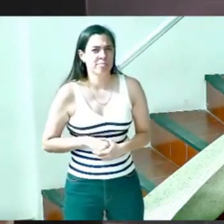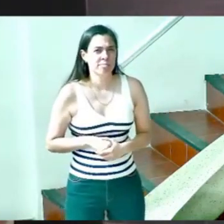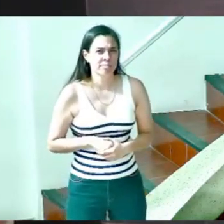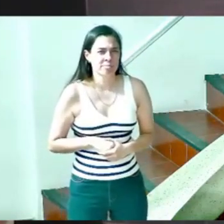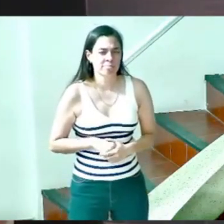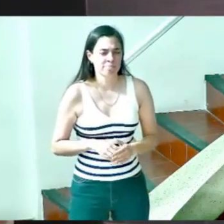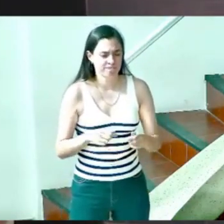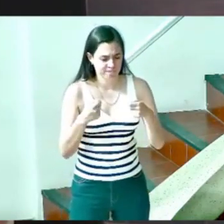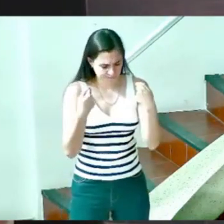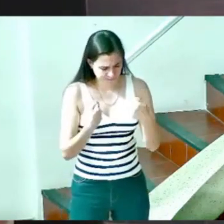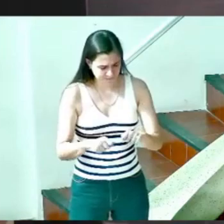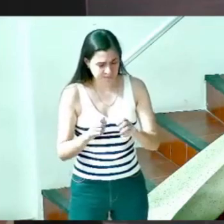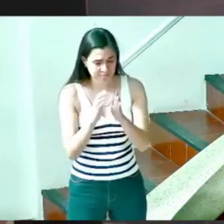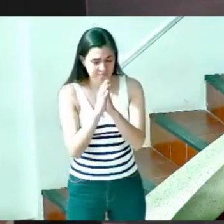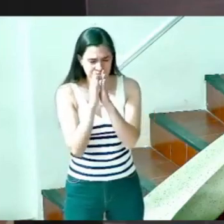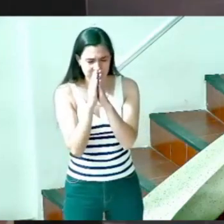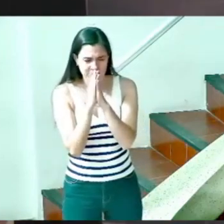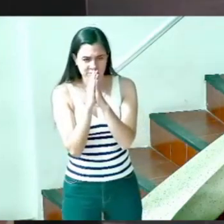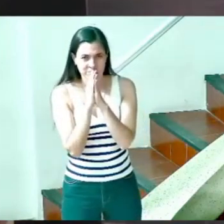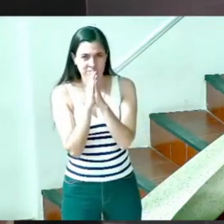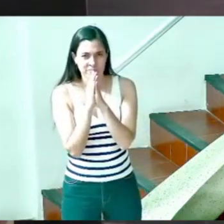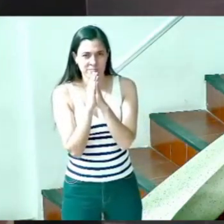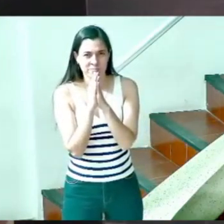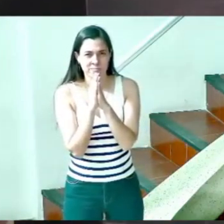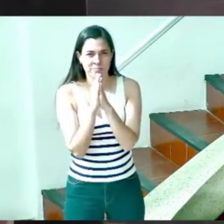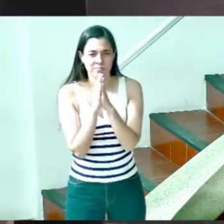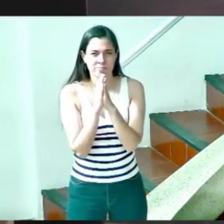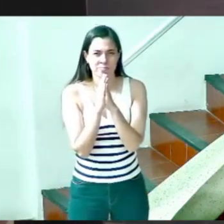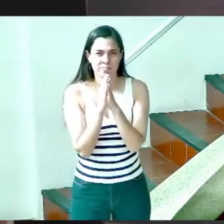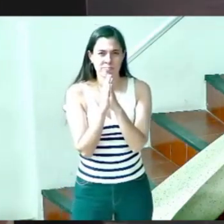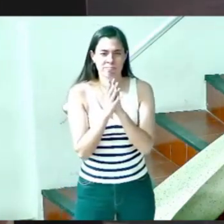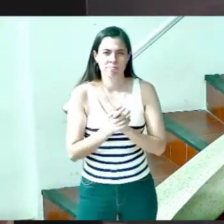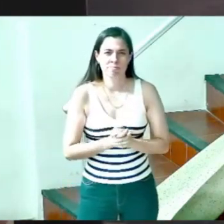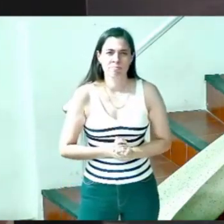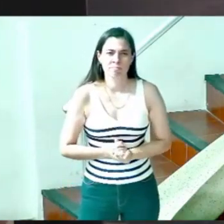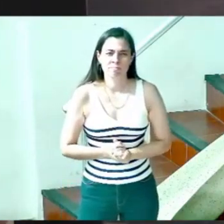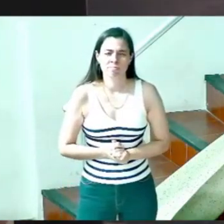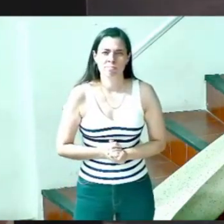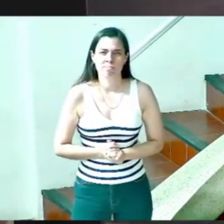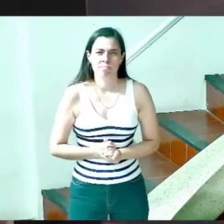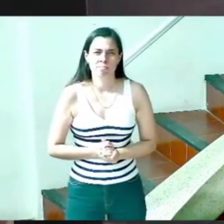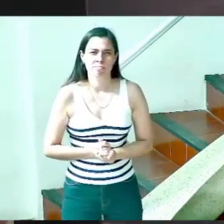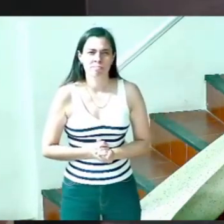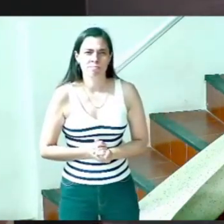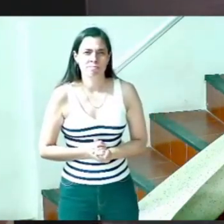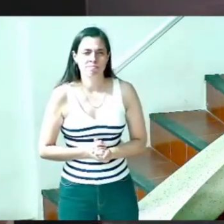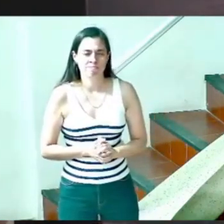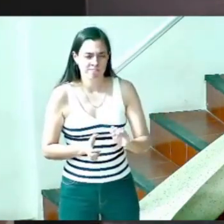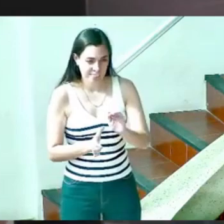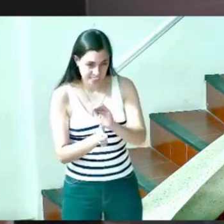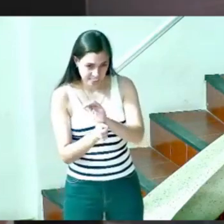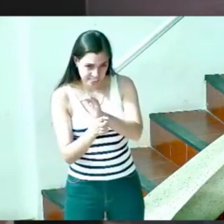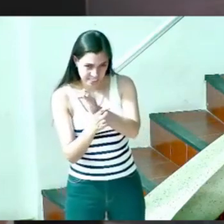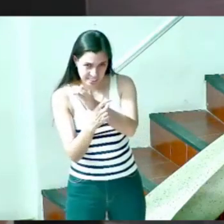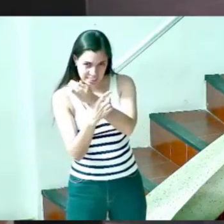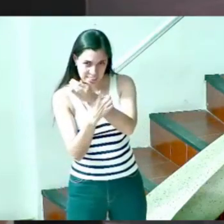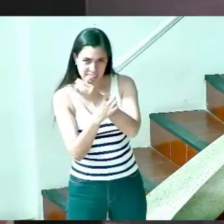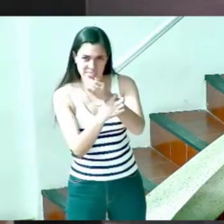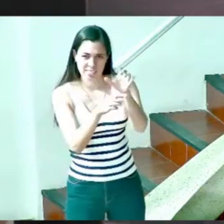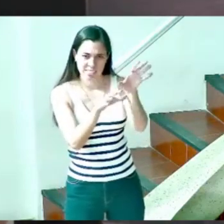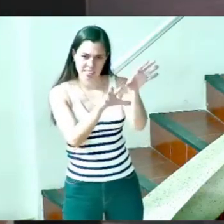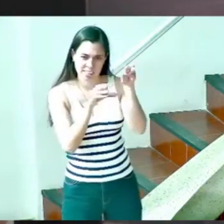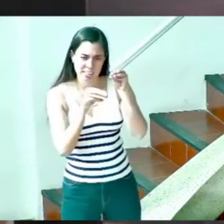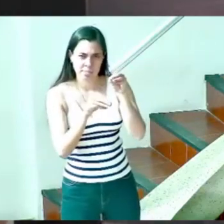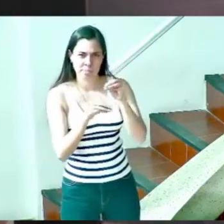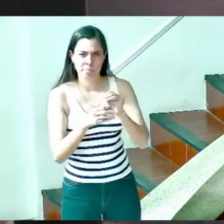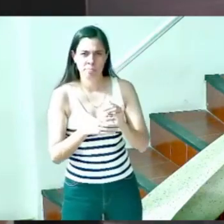que a oração ou a sexta petição nos é uma fonte de segurança. Porque